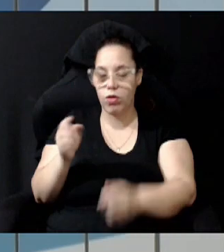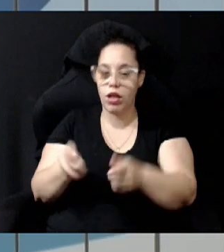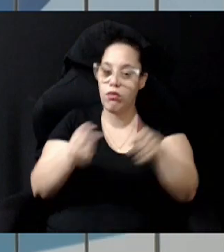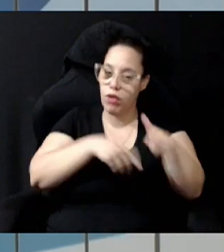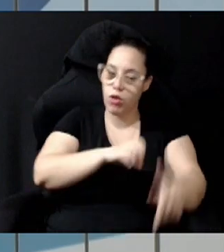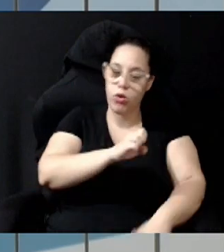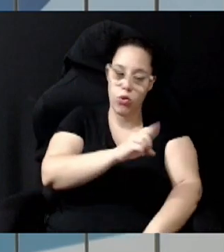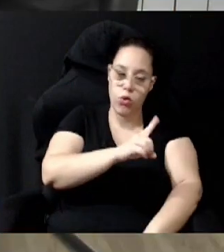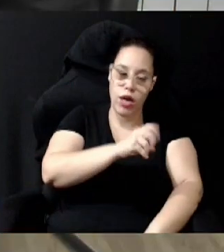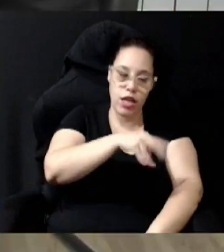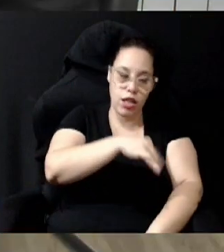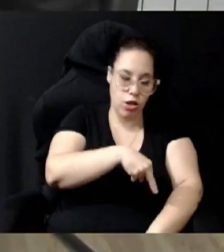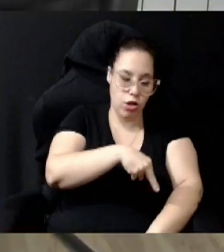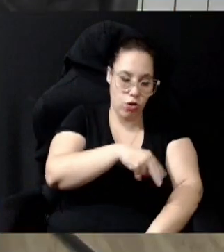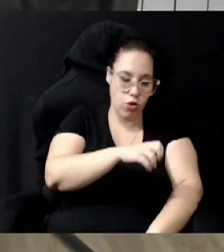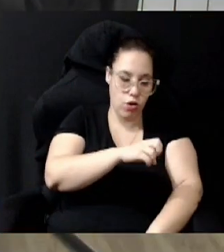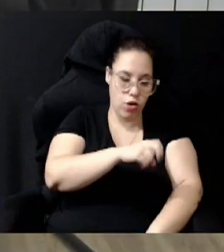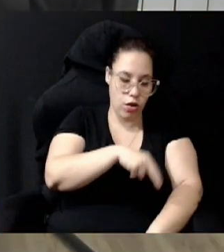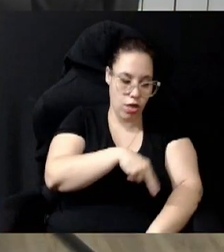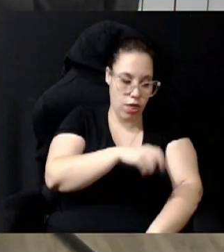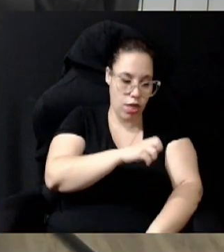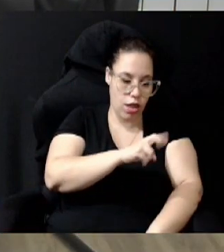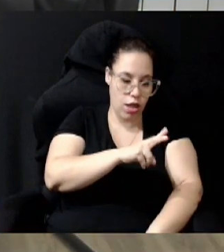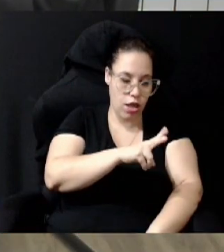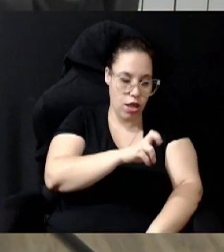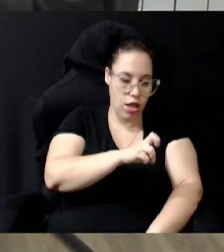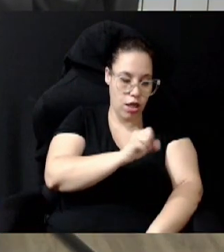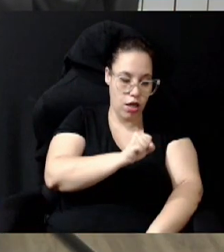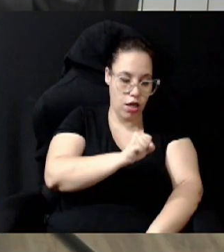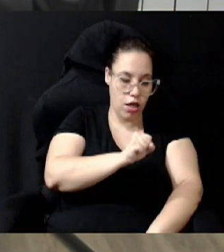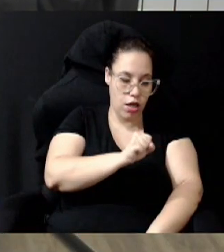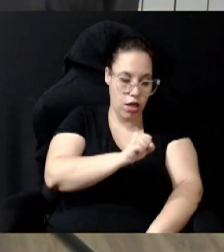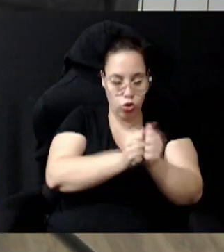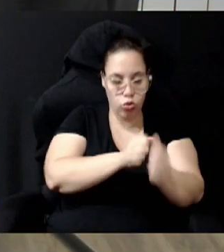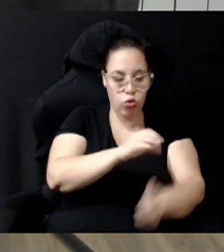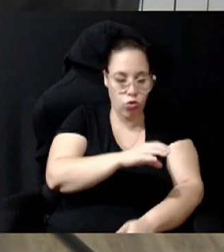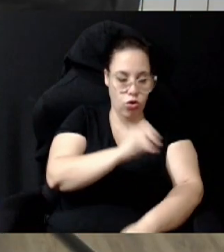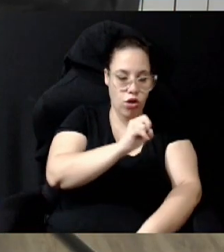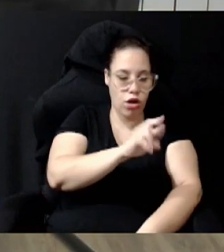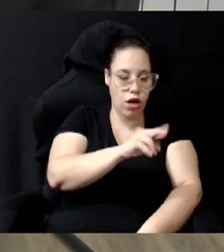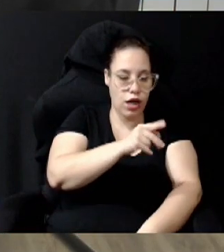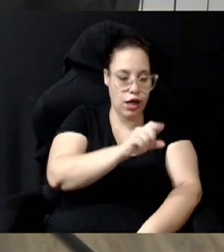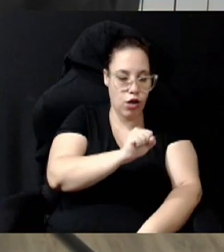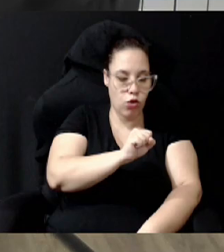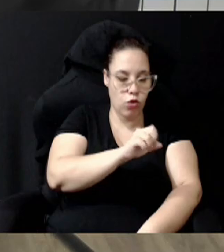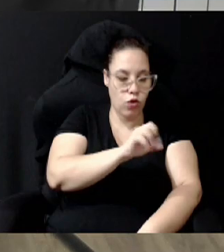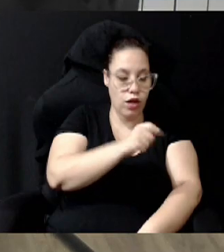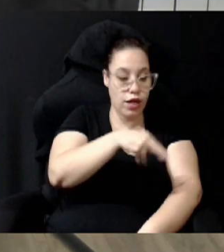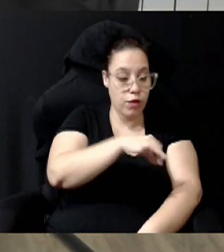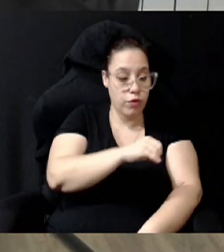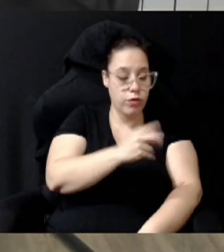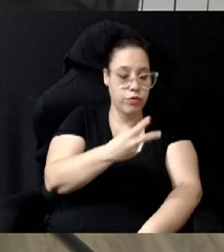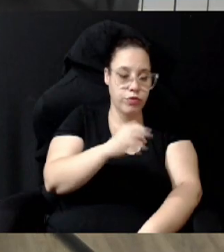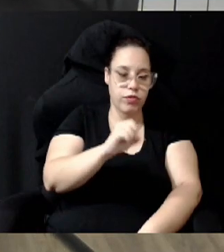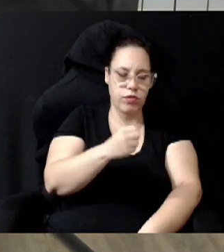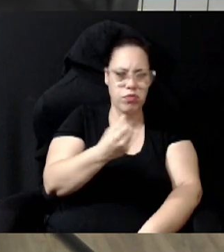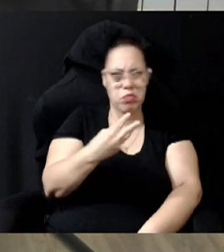o deputado federal Carlos Sampaio como vice-presidente jurídico do partido. Né? Olha só, 2013, 2014, Lava